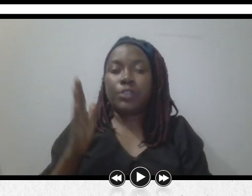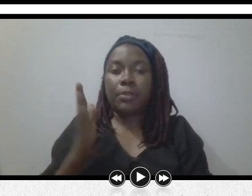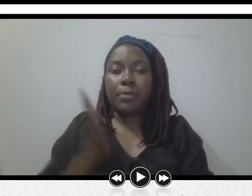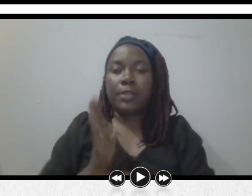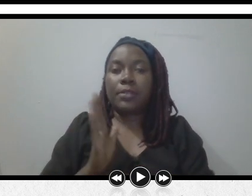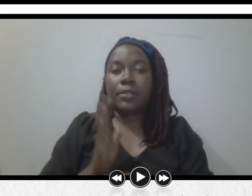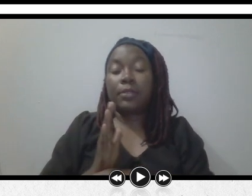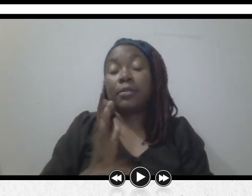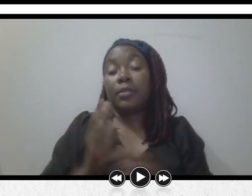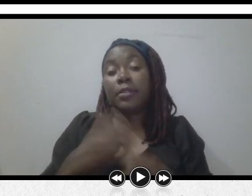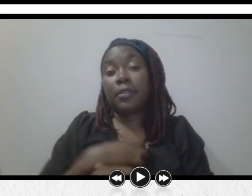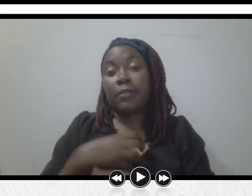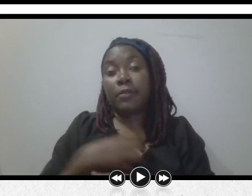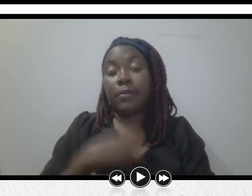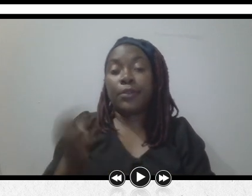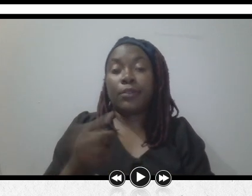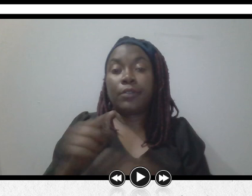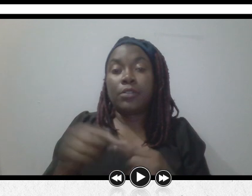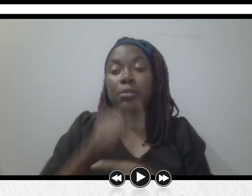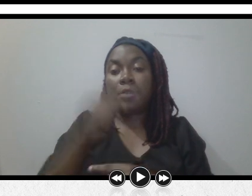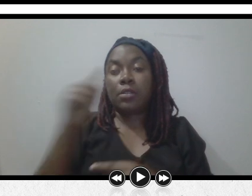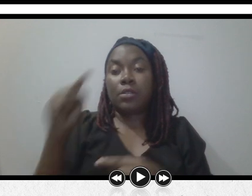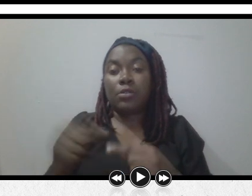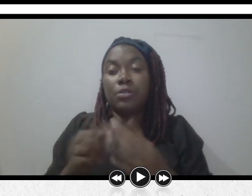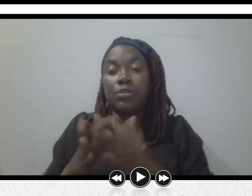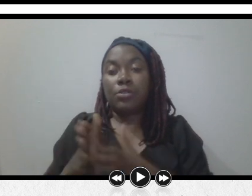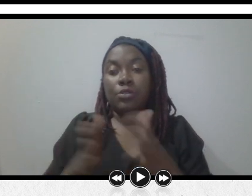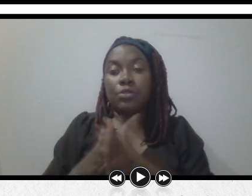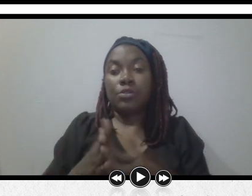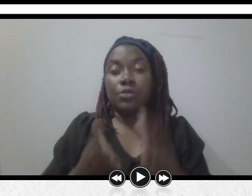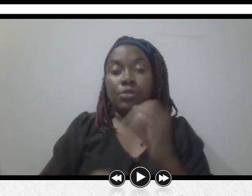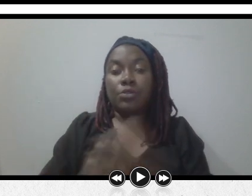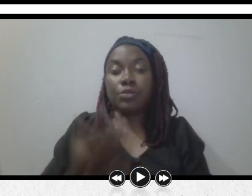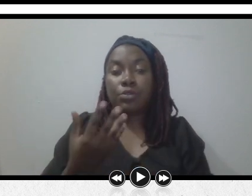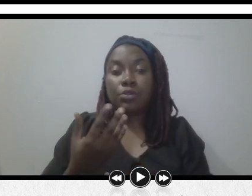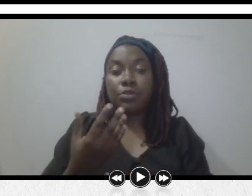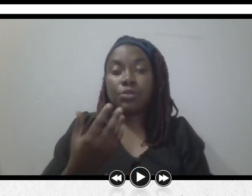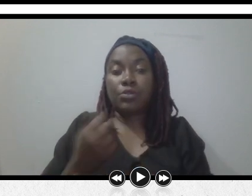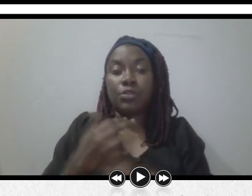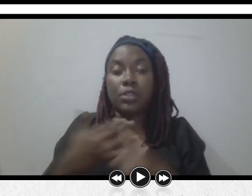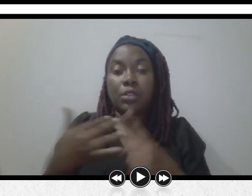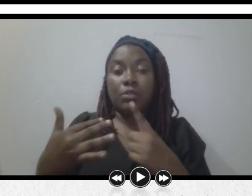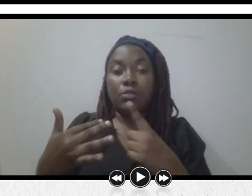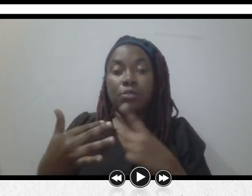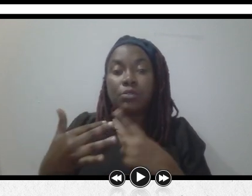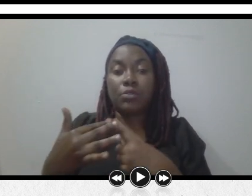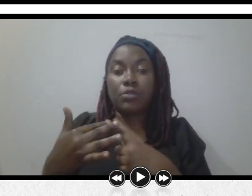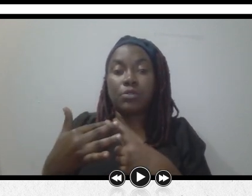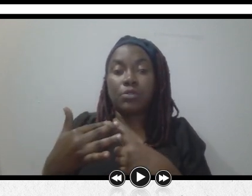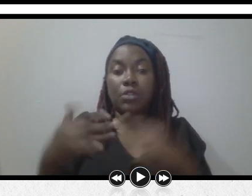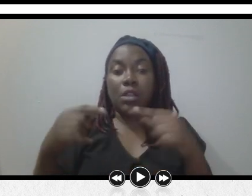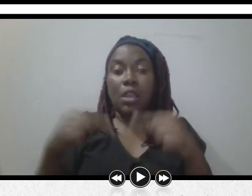profissionais capacitados. Dessa forma, serão criadas novas cadeias produtivas e gerados emprego e renda